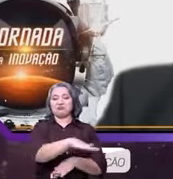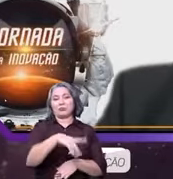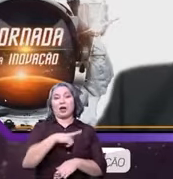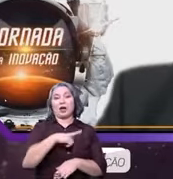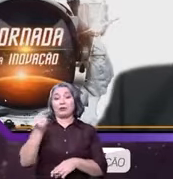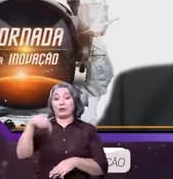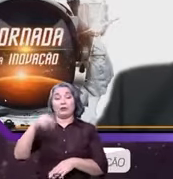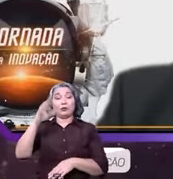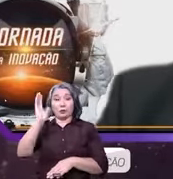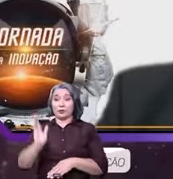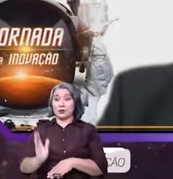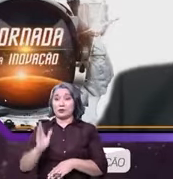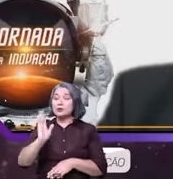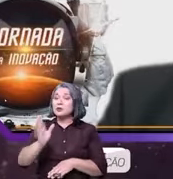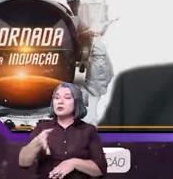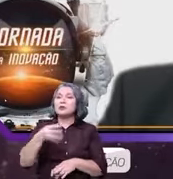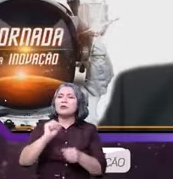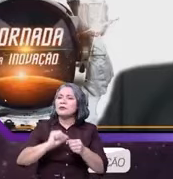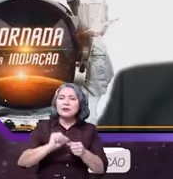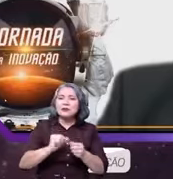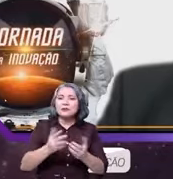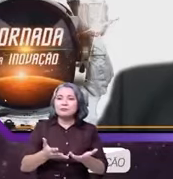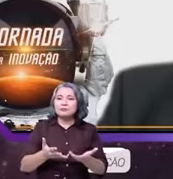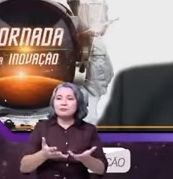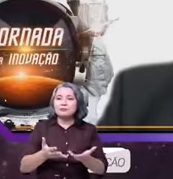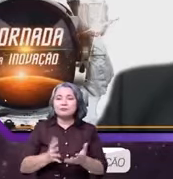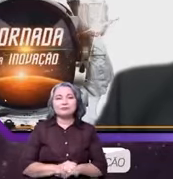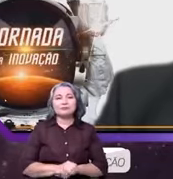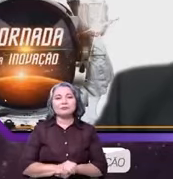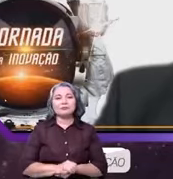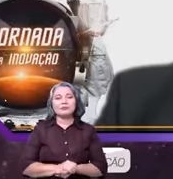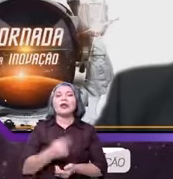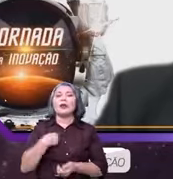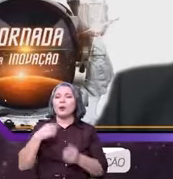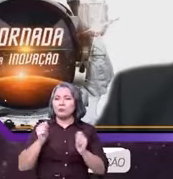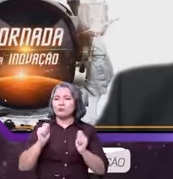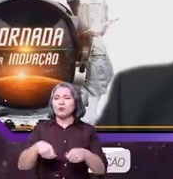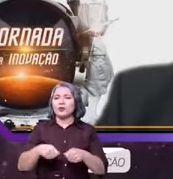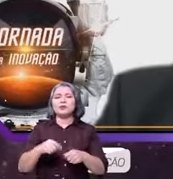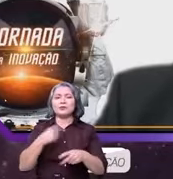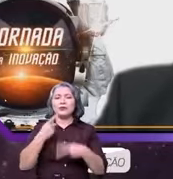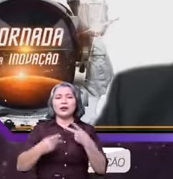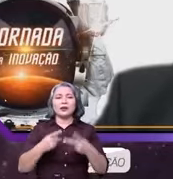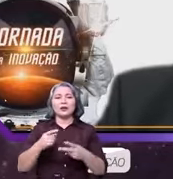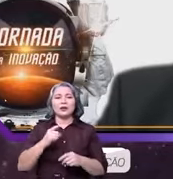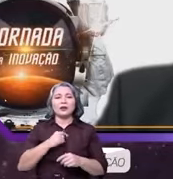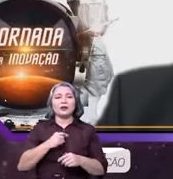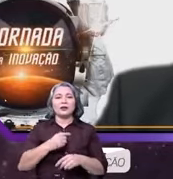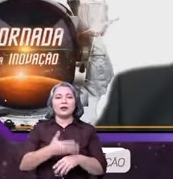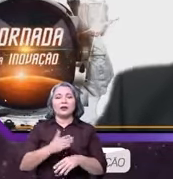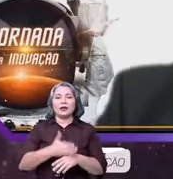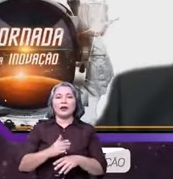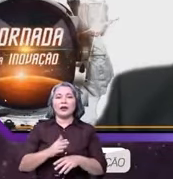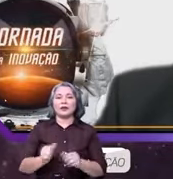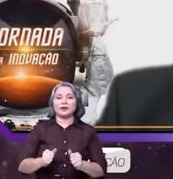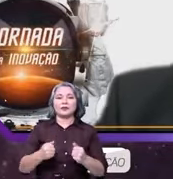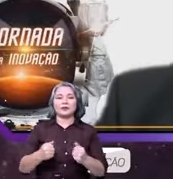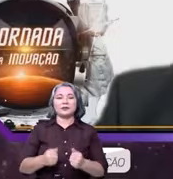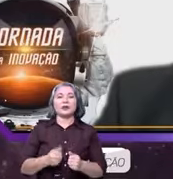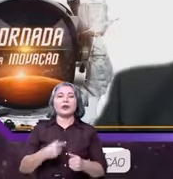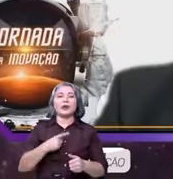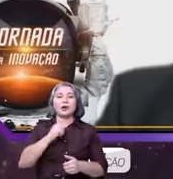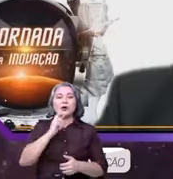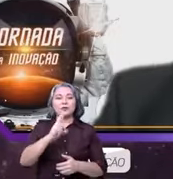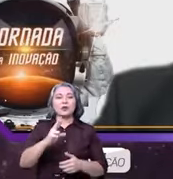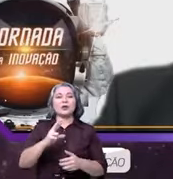Brasil, que já realizam isso. Então, eu posso dizer na prática, e com exemplos reais, com resultados